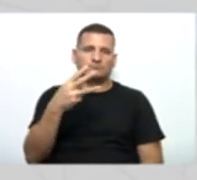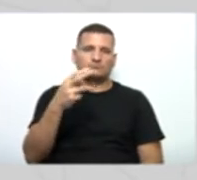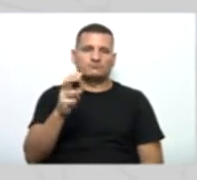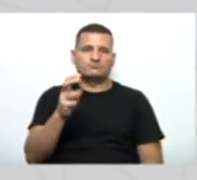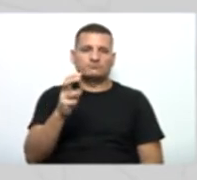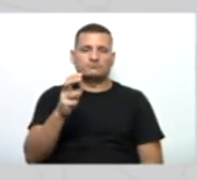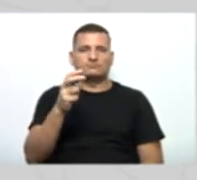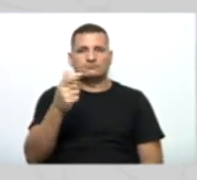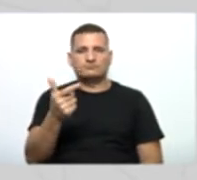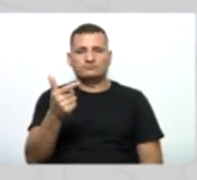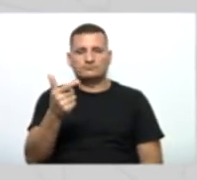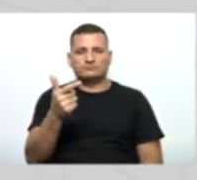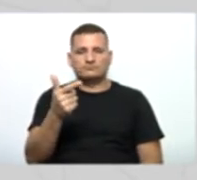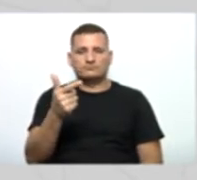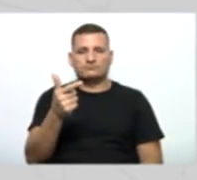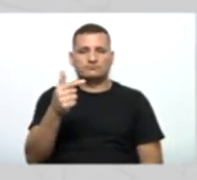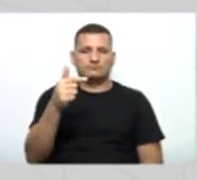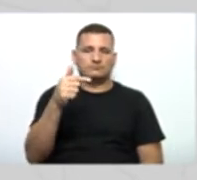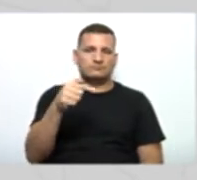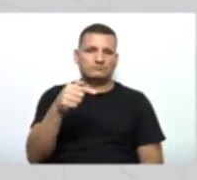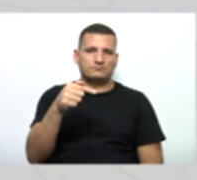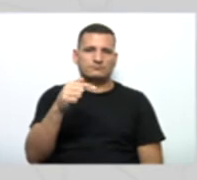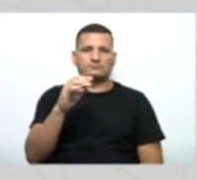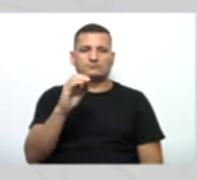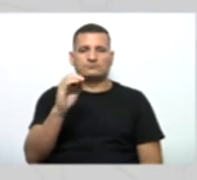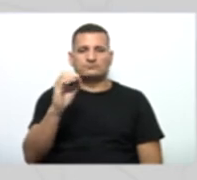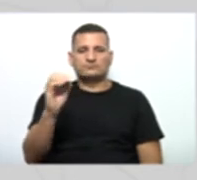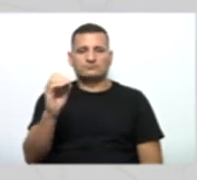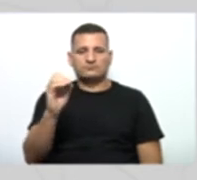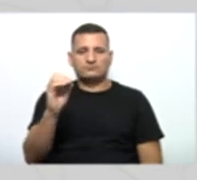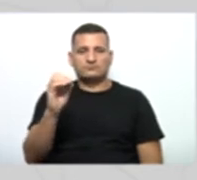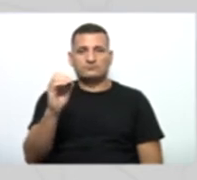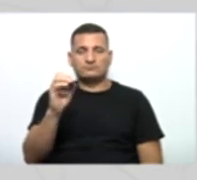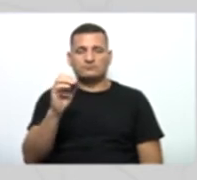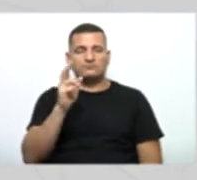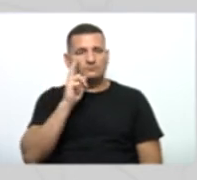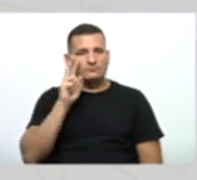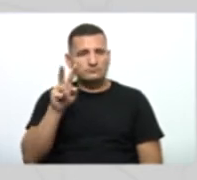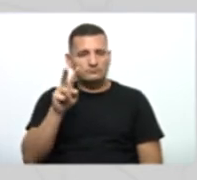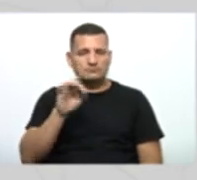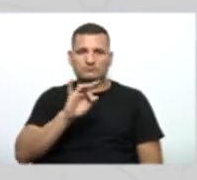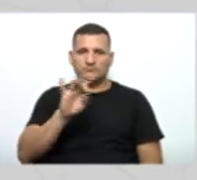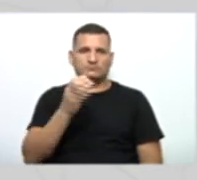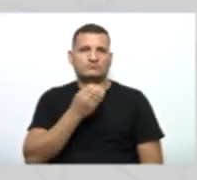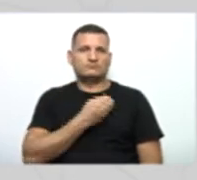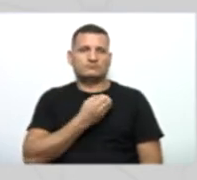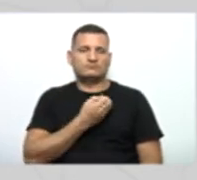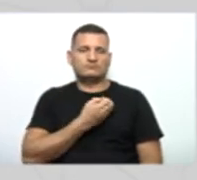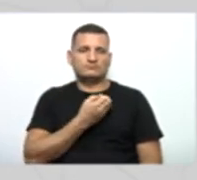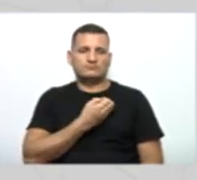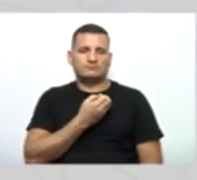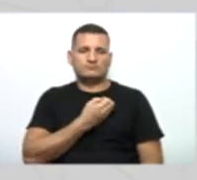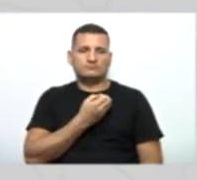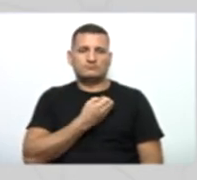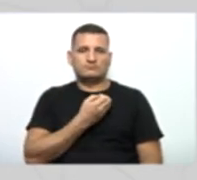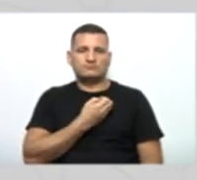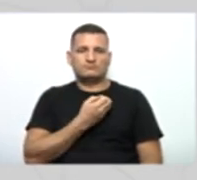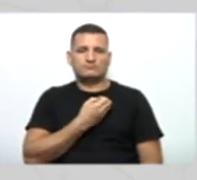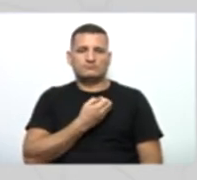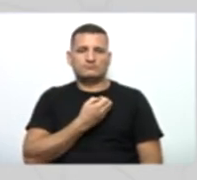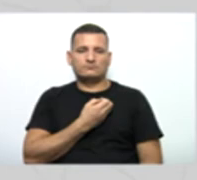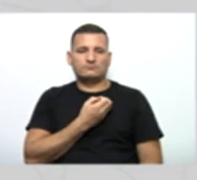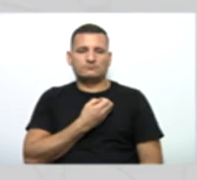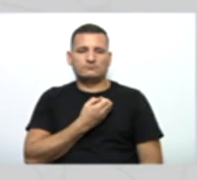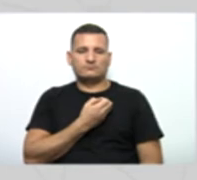352, poderíamos ter o valor aqui 700. Mas notem que aqui são só valores inteiros, assim como aqui são